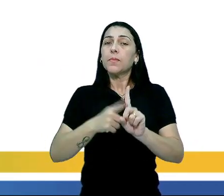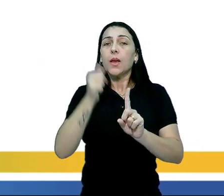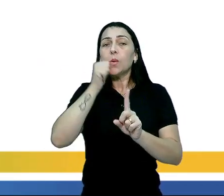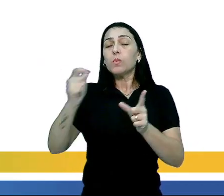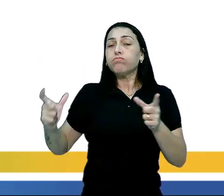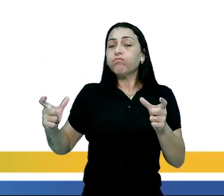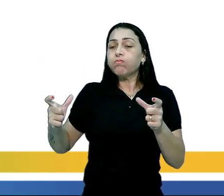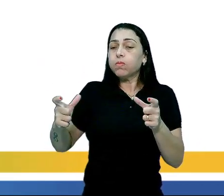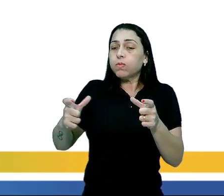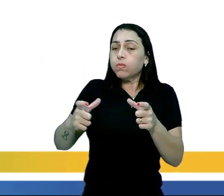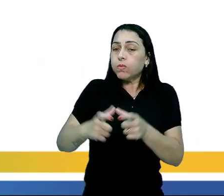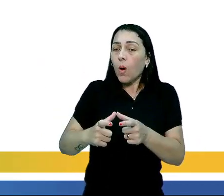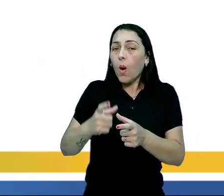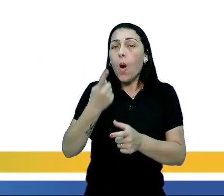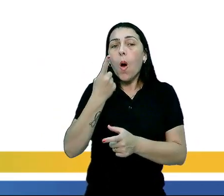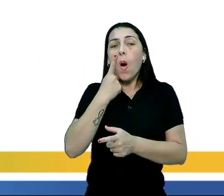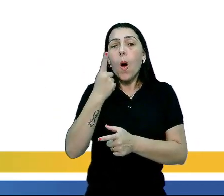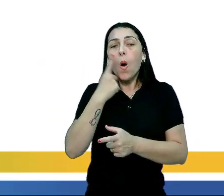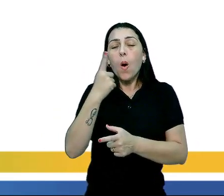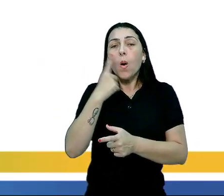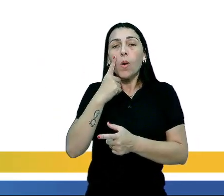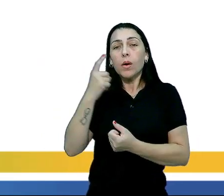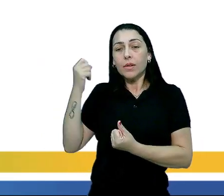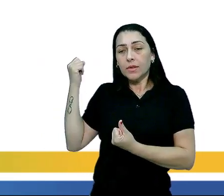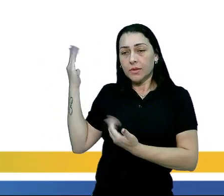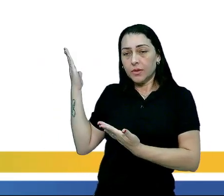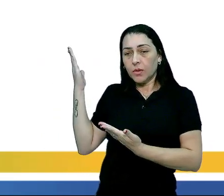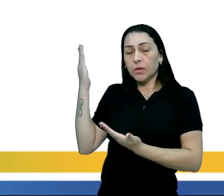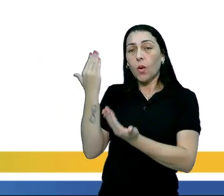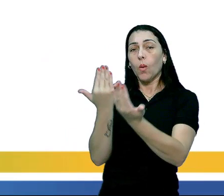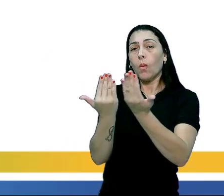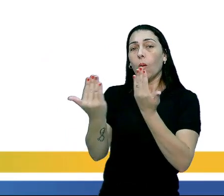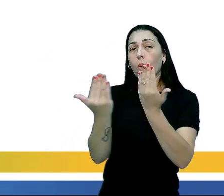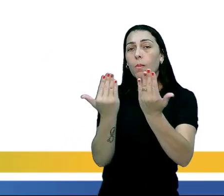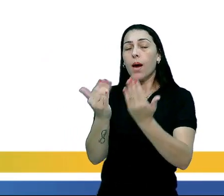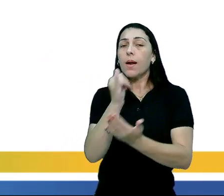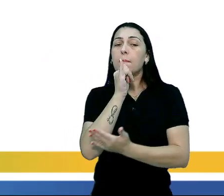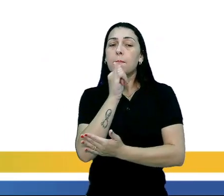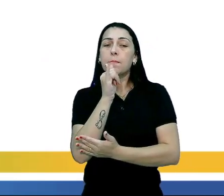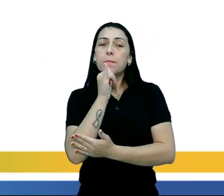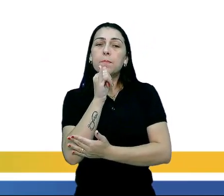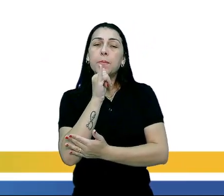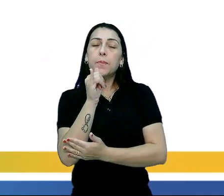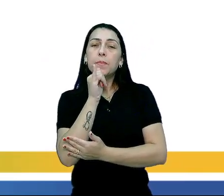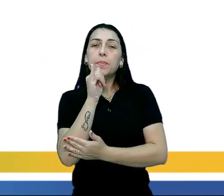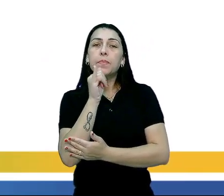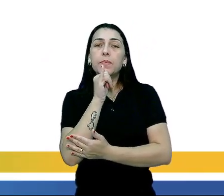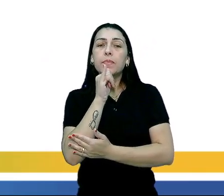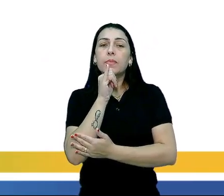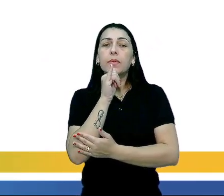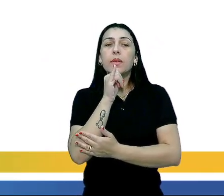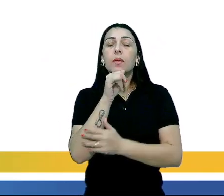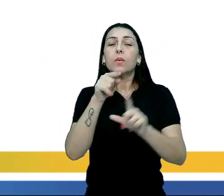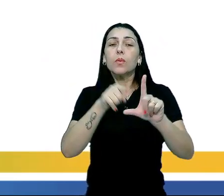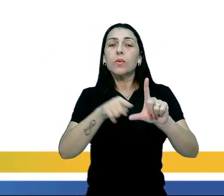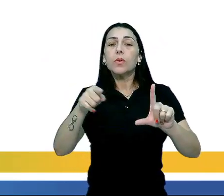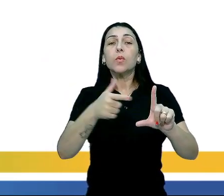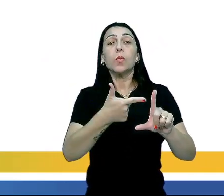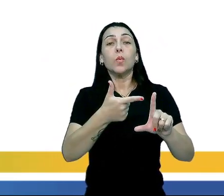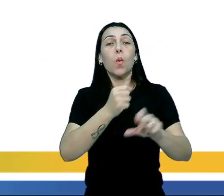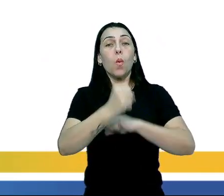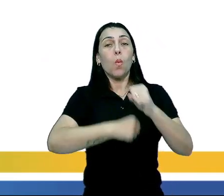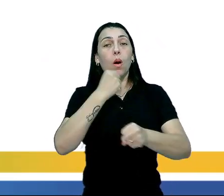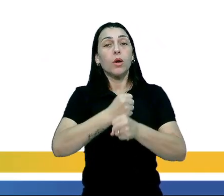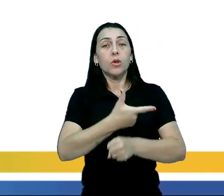diminuindo. Olha que interessante quando a gente compara, por exemplo, quando a gente pega, segundo o gráfico aí, o ano